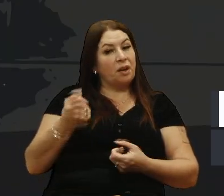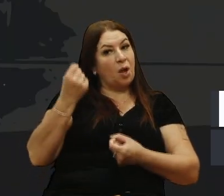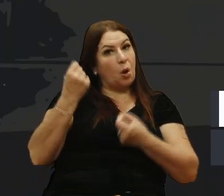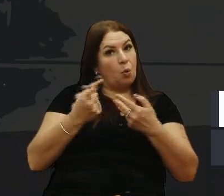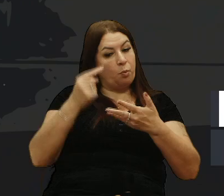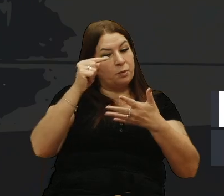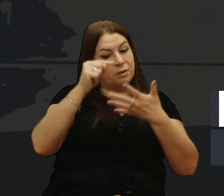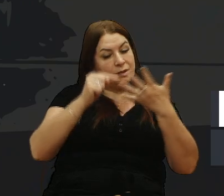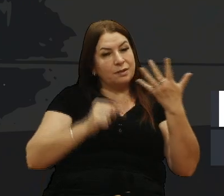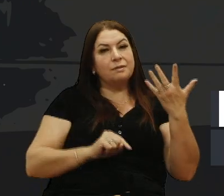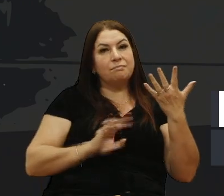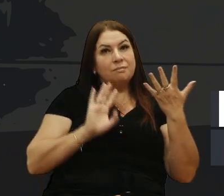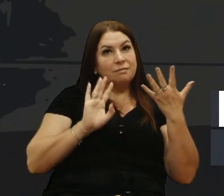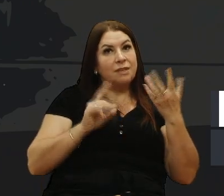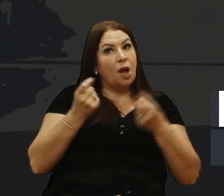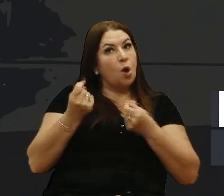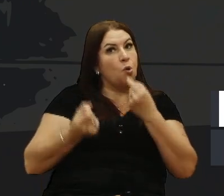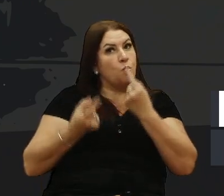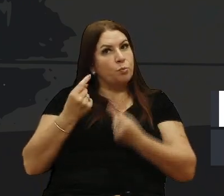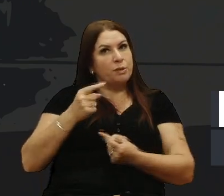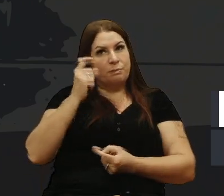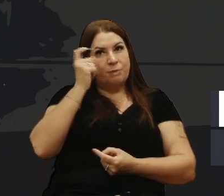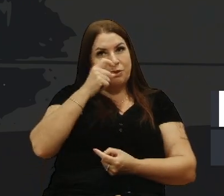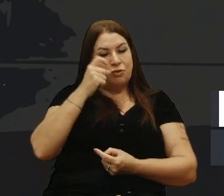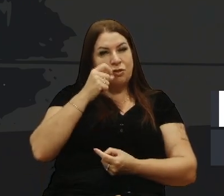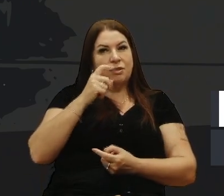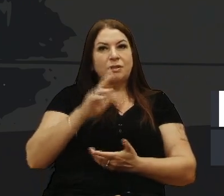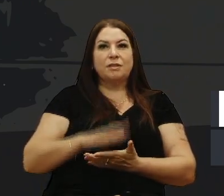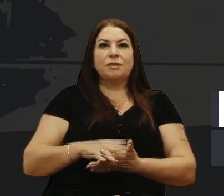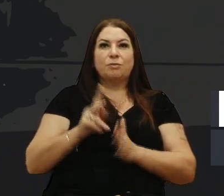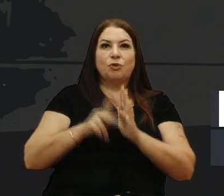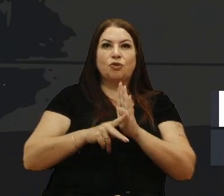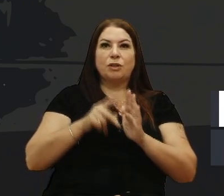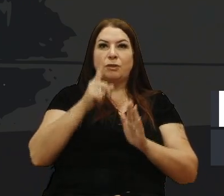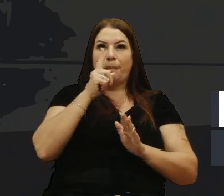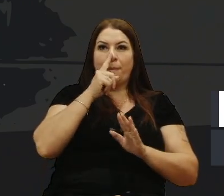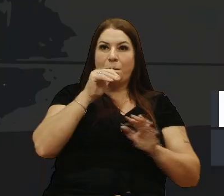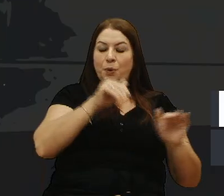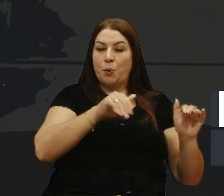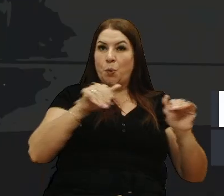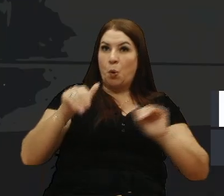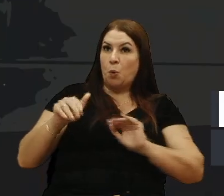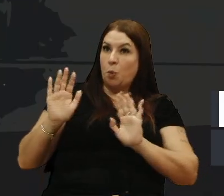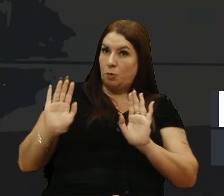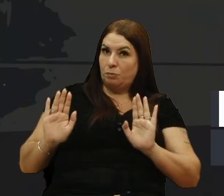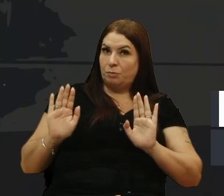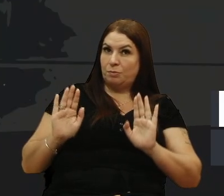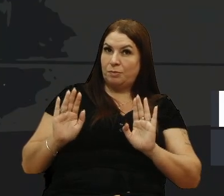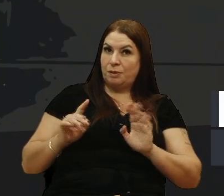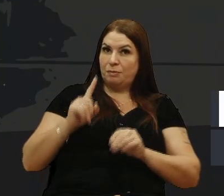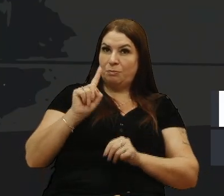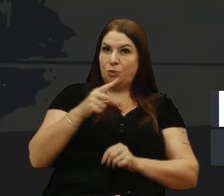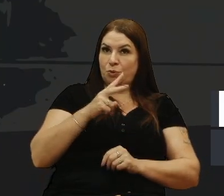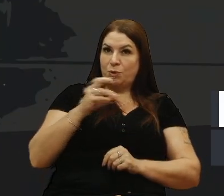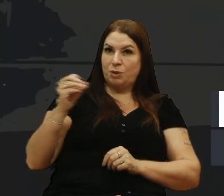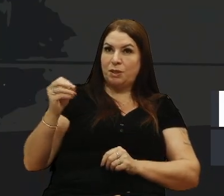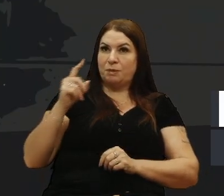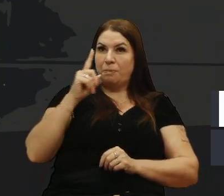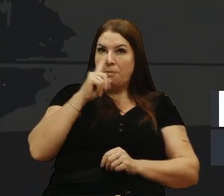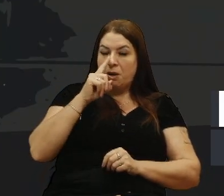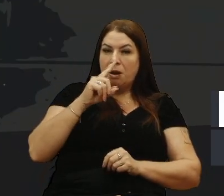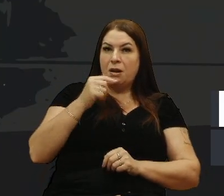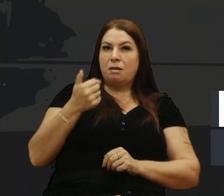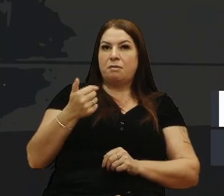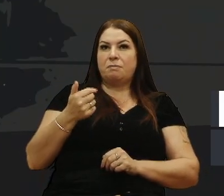algumas das mentiras do projeto Mãe Canguru, né? Aquele R$ 1.200 para a mãe no